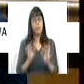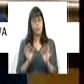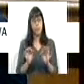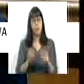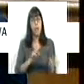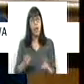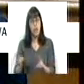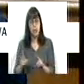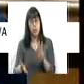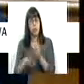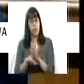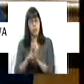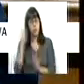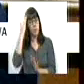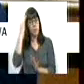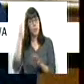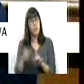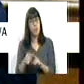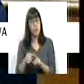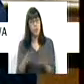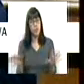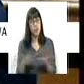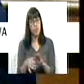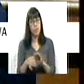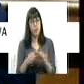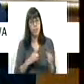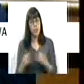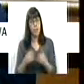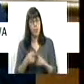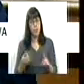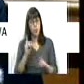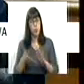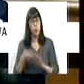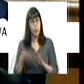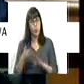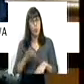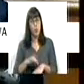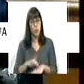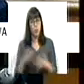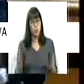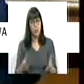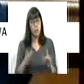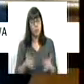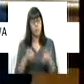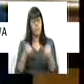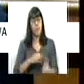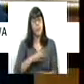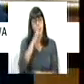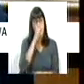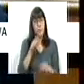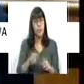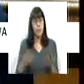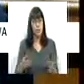com as alterações legislativas que estão previstas no que diz respeito ao transporte não urgente de doentes. Depois, Sr. Ministro,